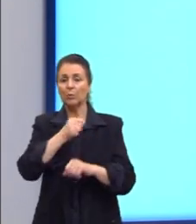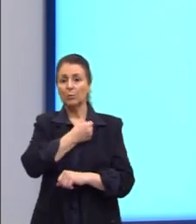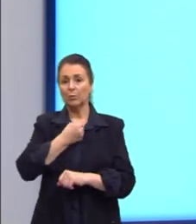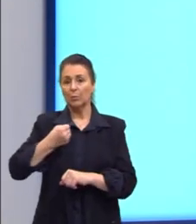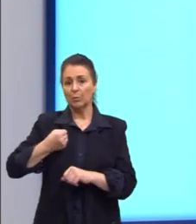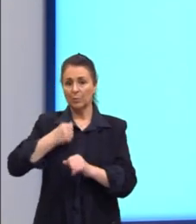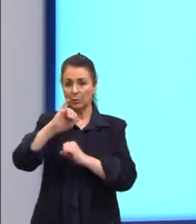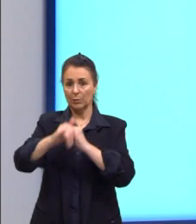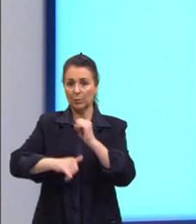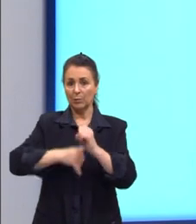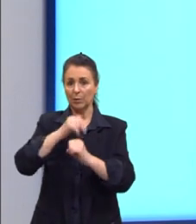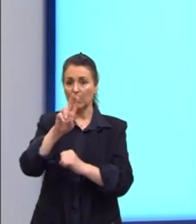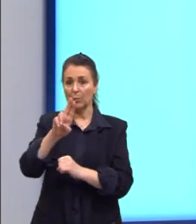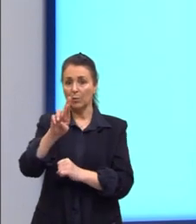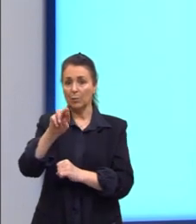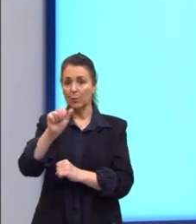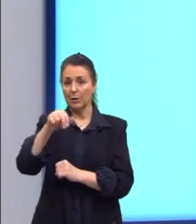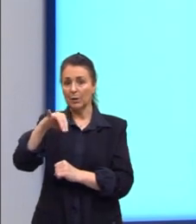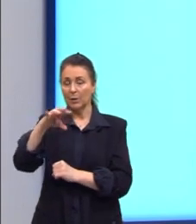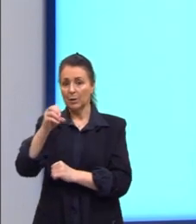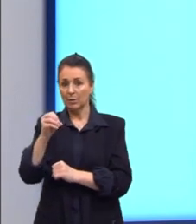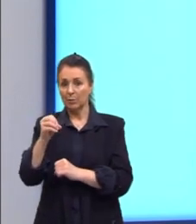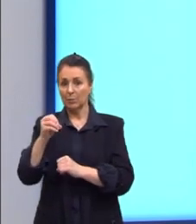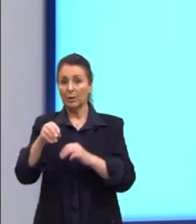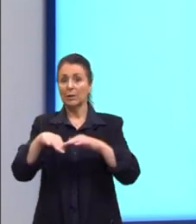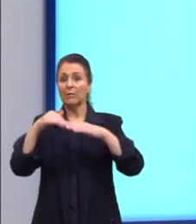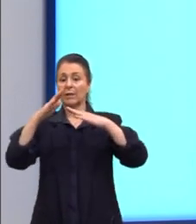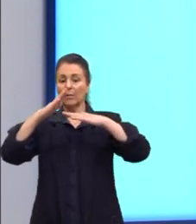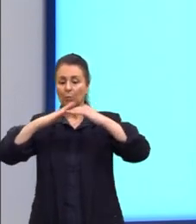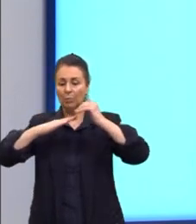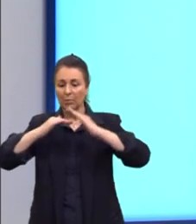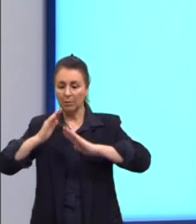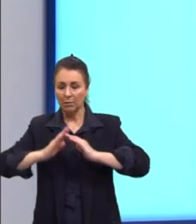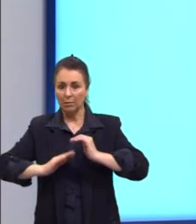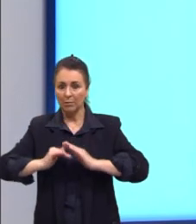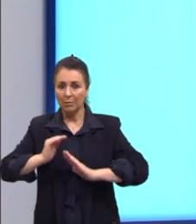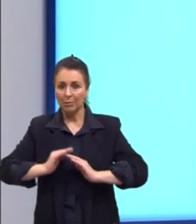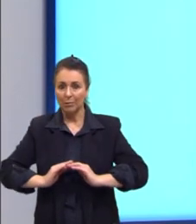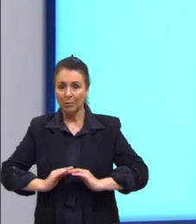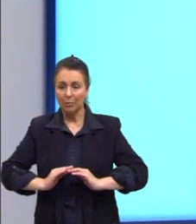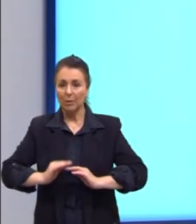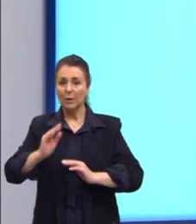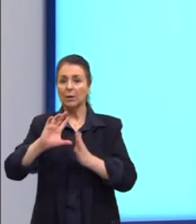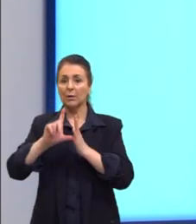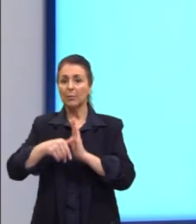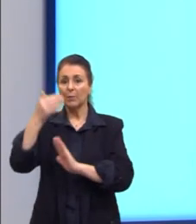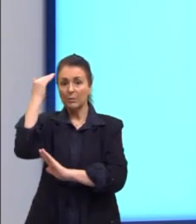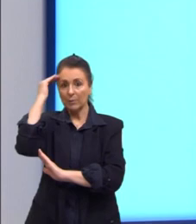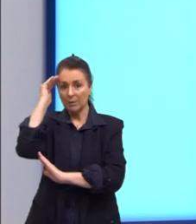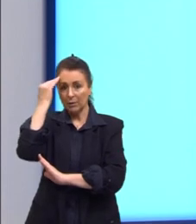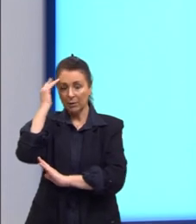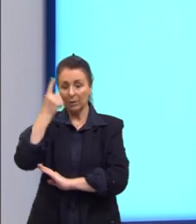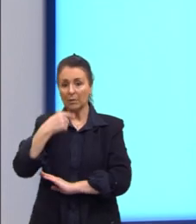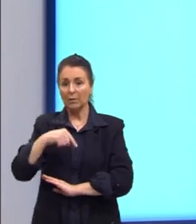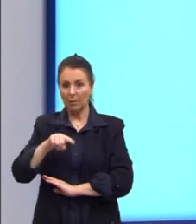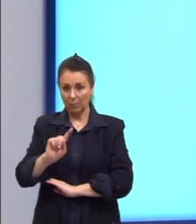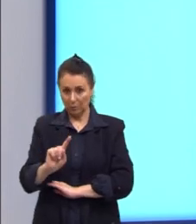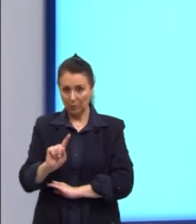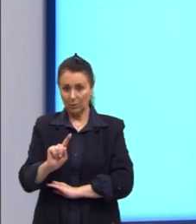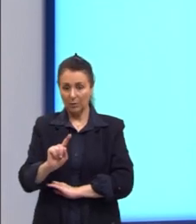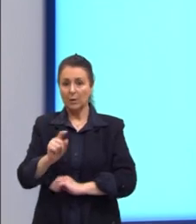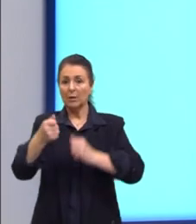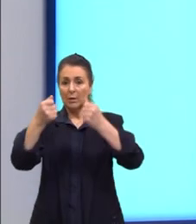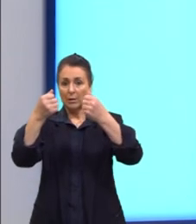90 é o tório então ele vai tendo um decaimento e aqui a gente vai entender no próximo no próximo a lâmina